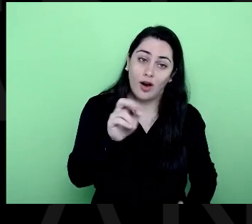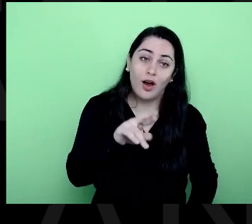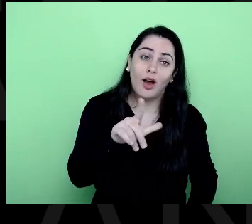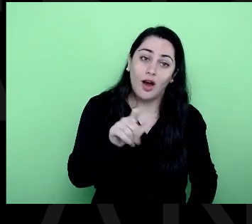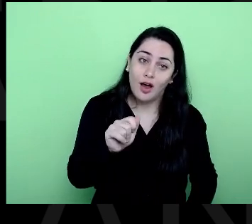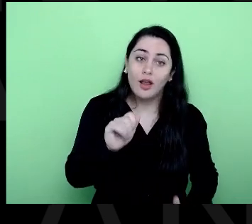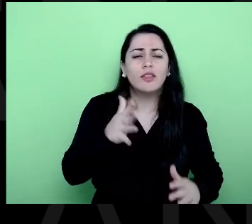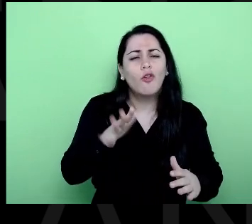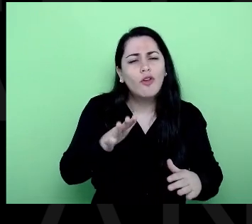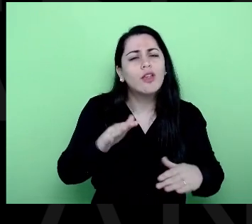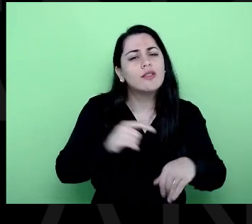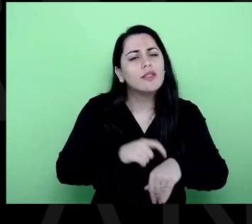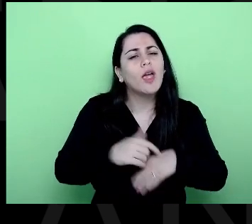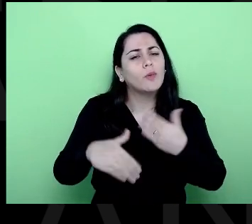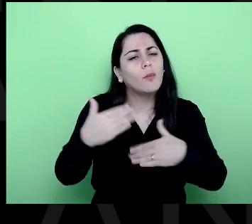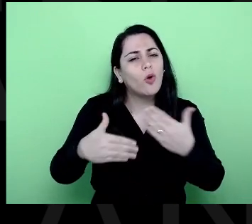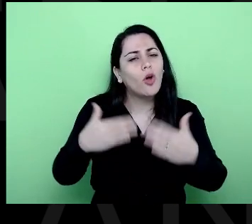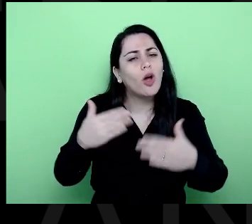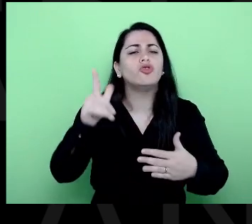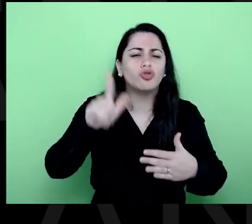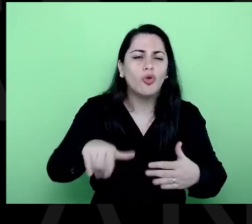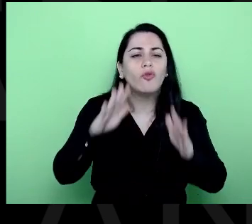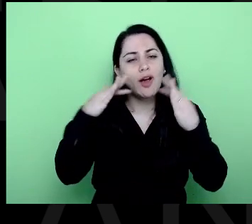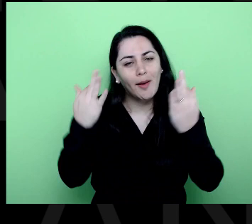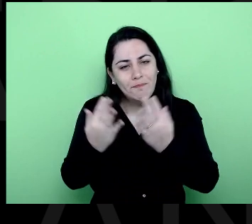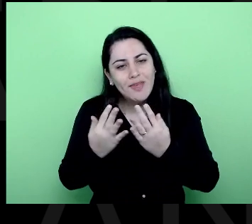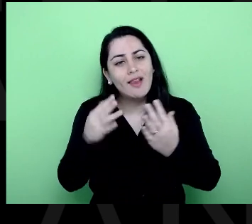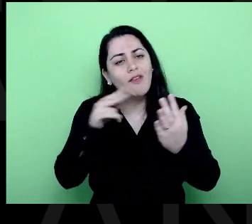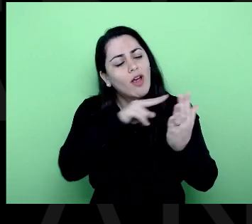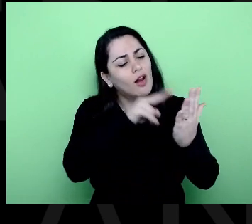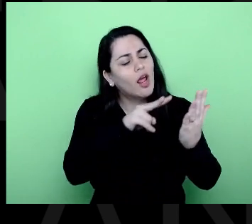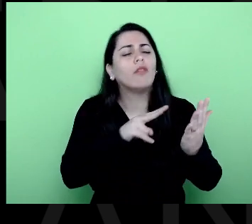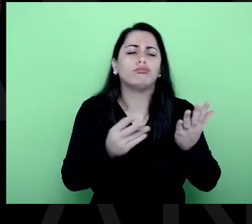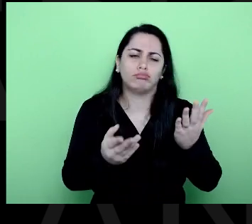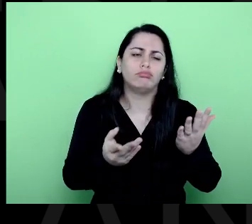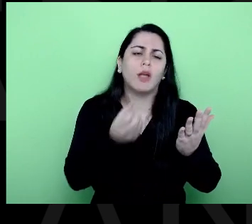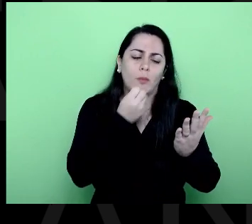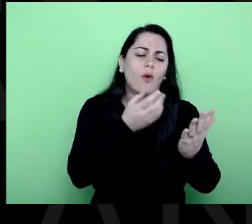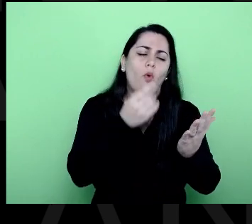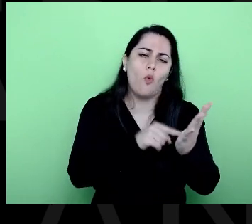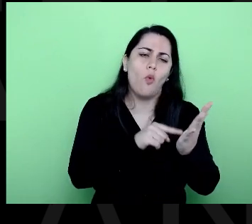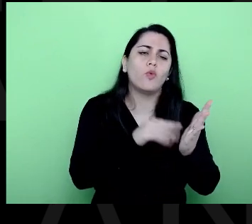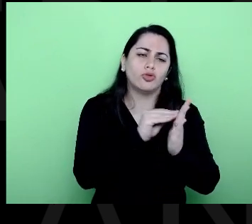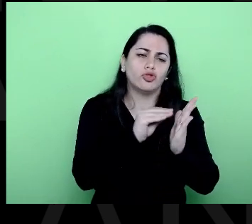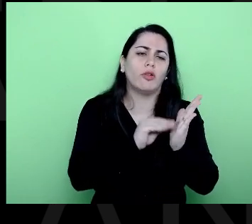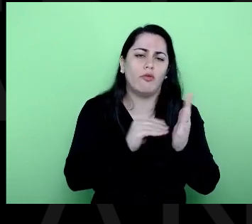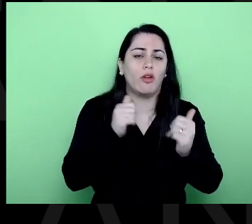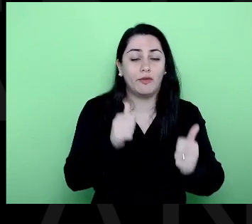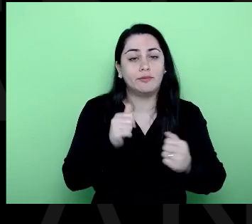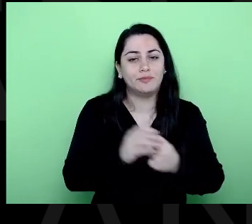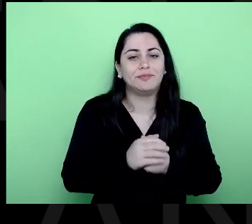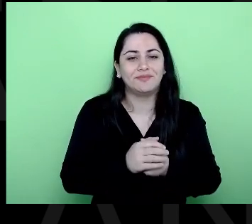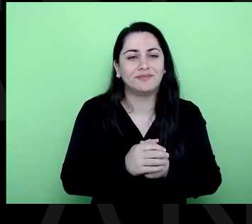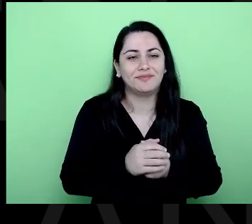Ó, Carla, tava vendo aqui, realmente tá, não, tá equilibrado, eu acho que. E o seu Não, livro. sim. Eu acho